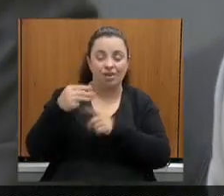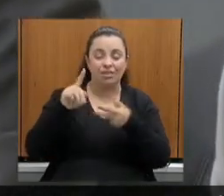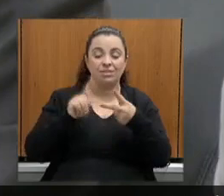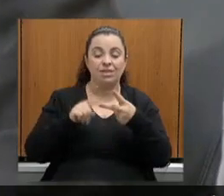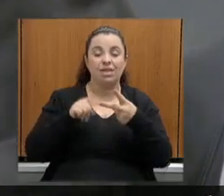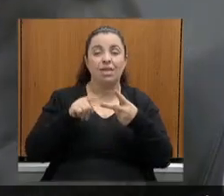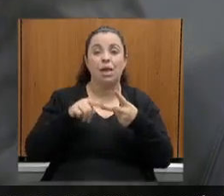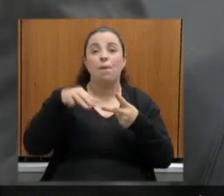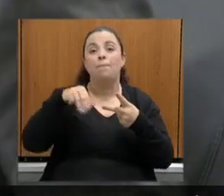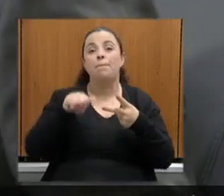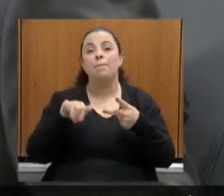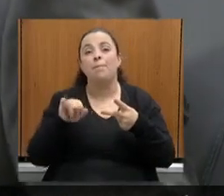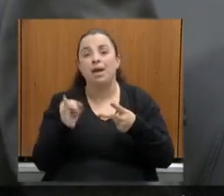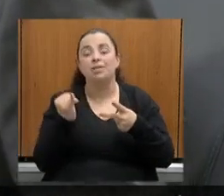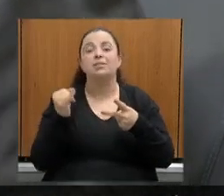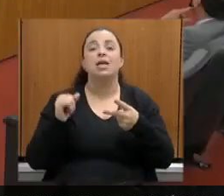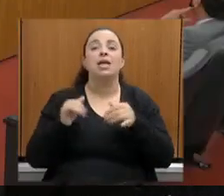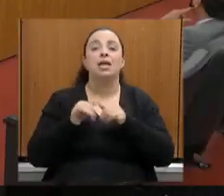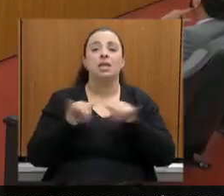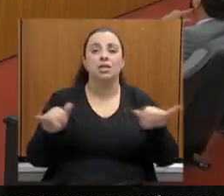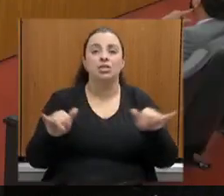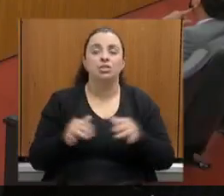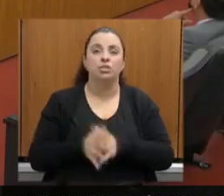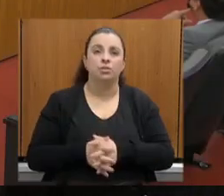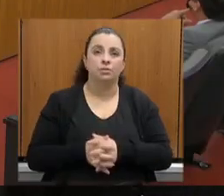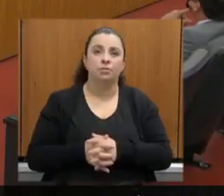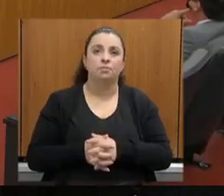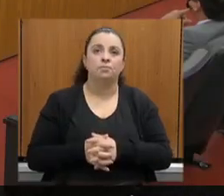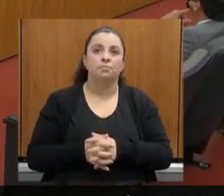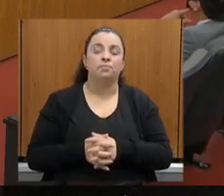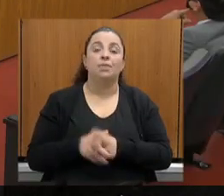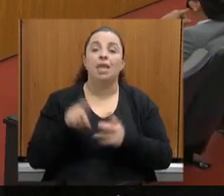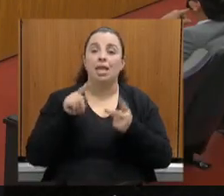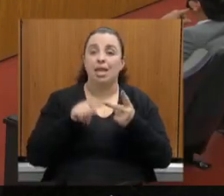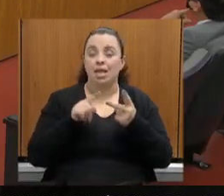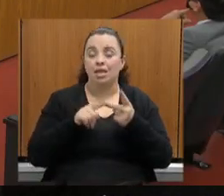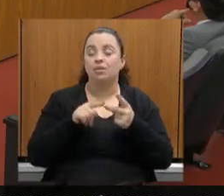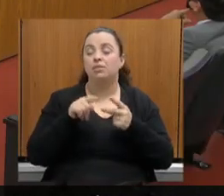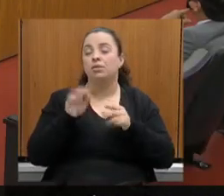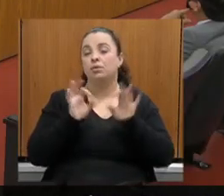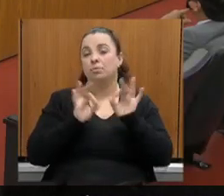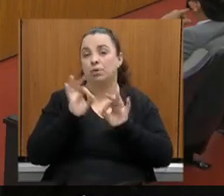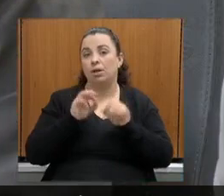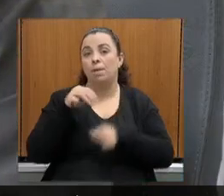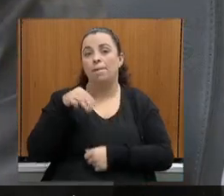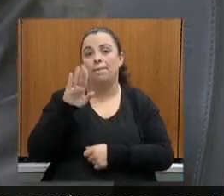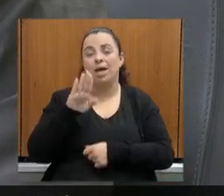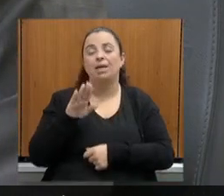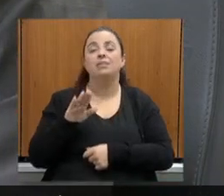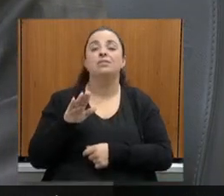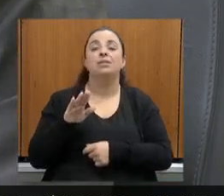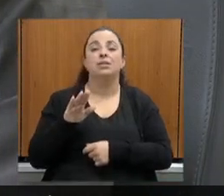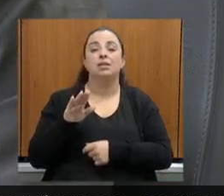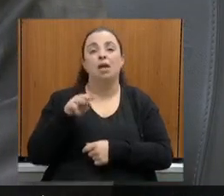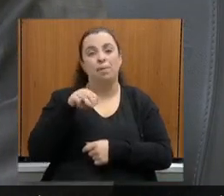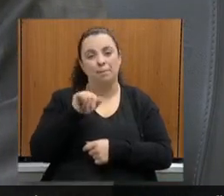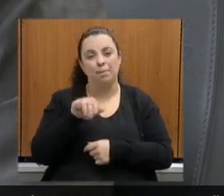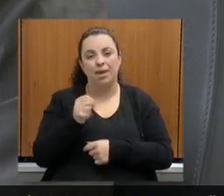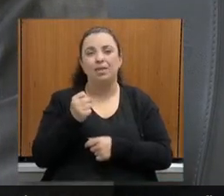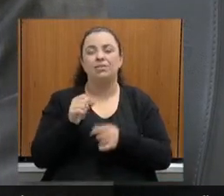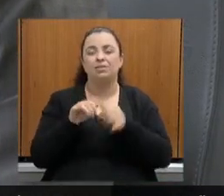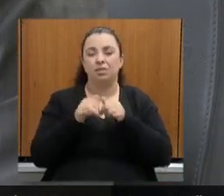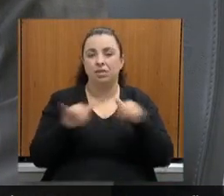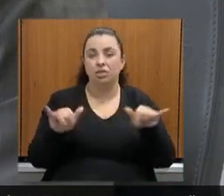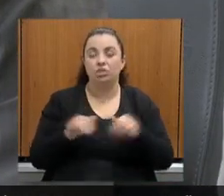favor bom então o programa mais energia nós estamos falando aí de 200